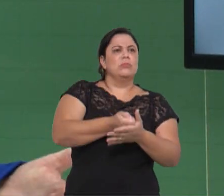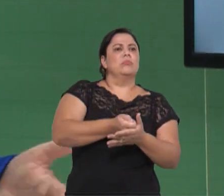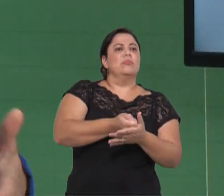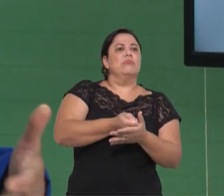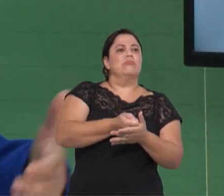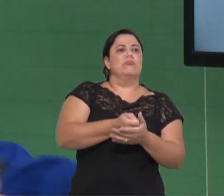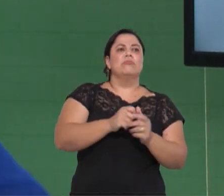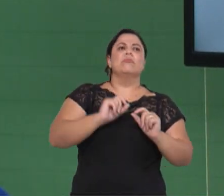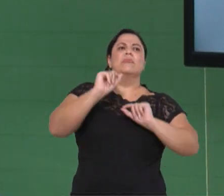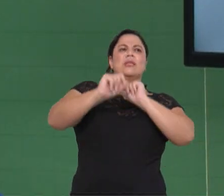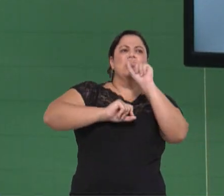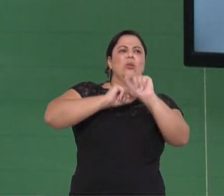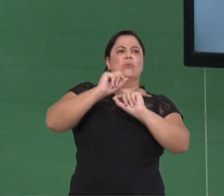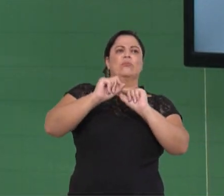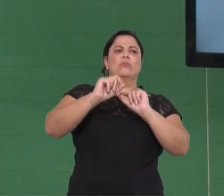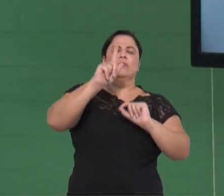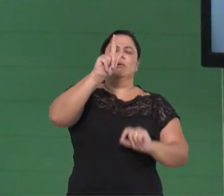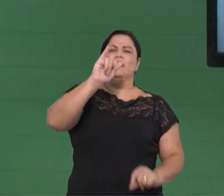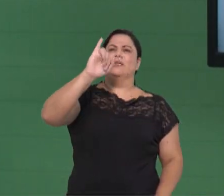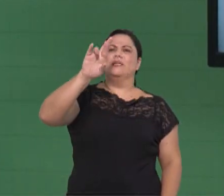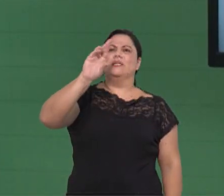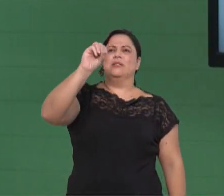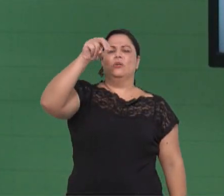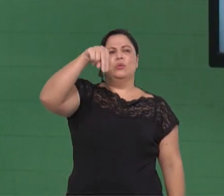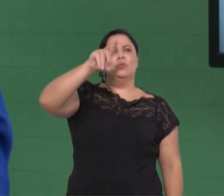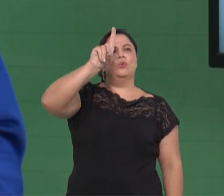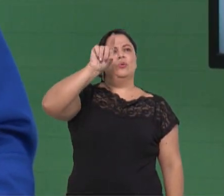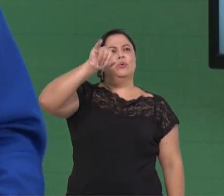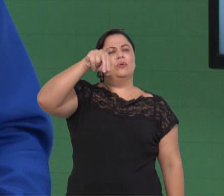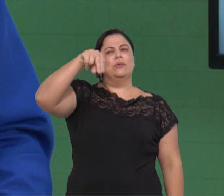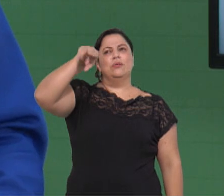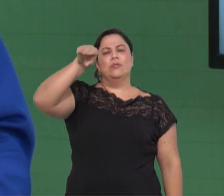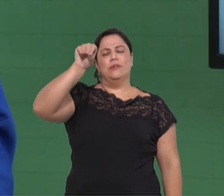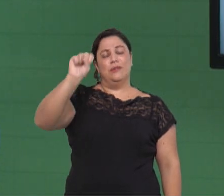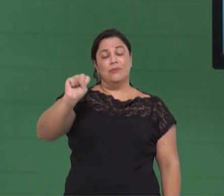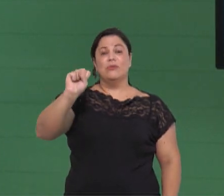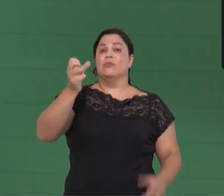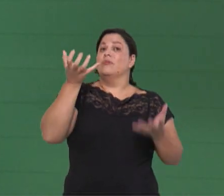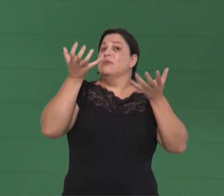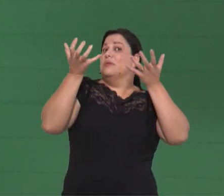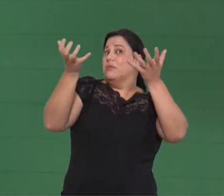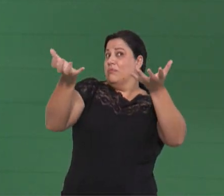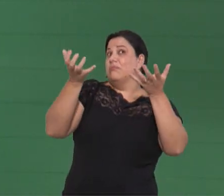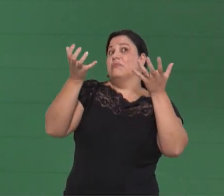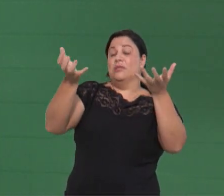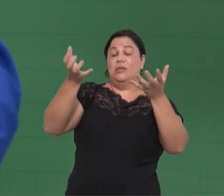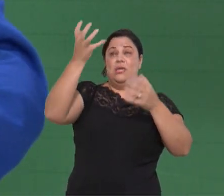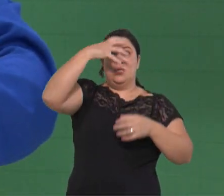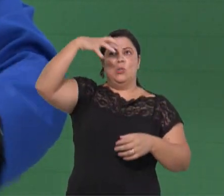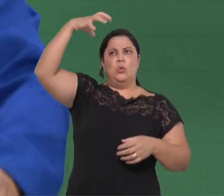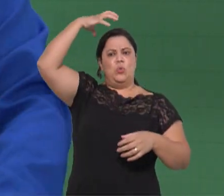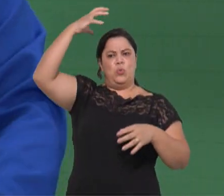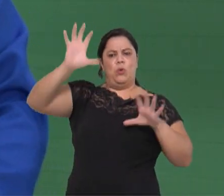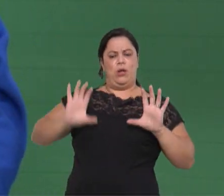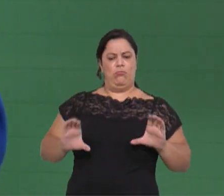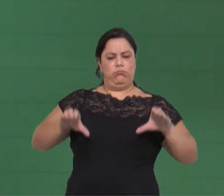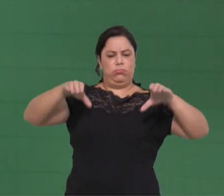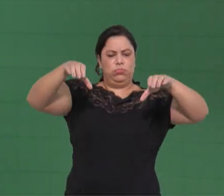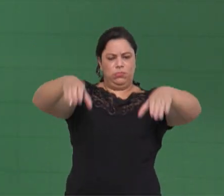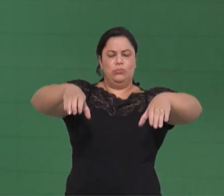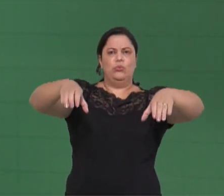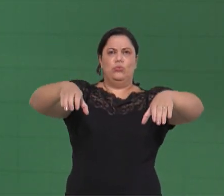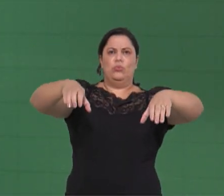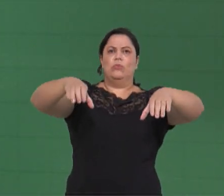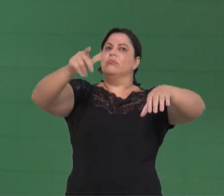os jacobinos queriam a morte do rei, por exemplo, os girondinos queriam que o rei fosse colocado no trono novamente, mas